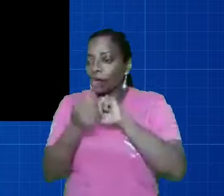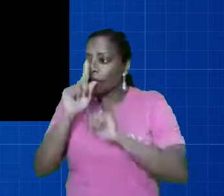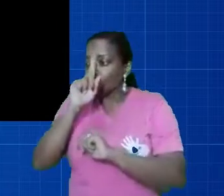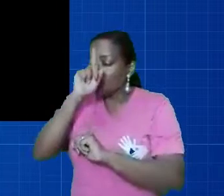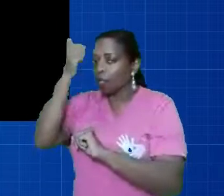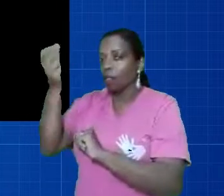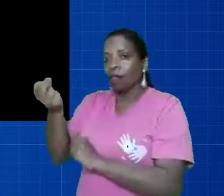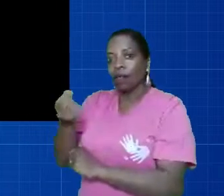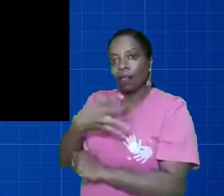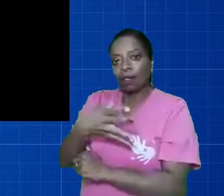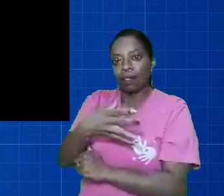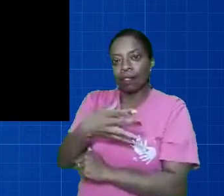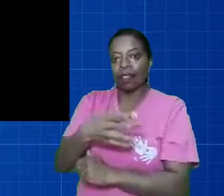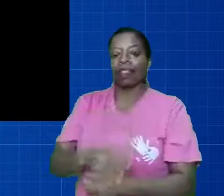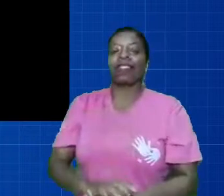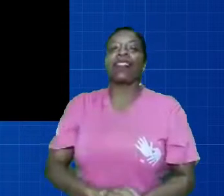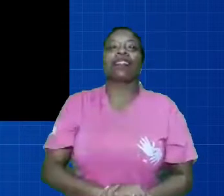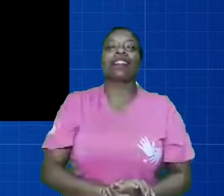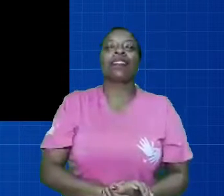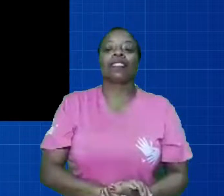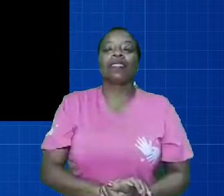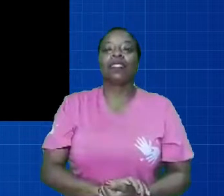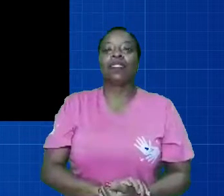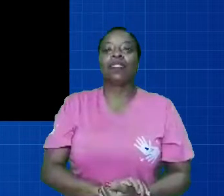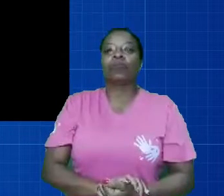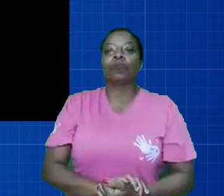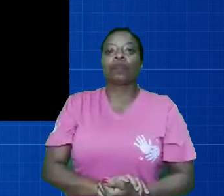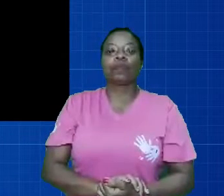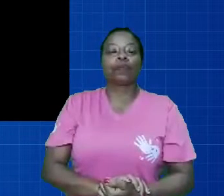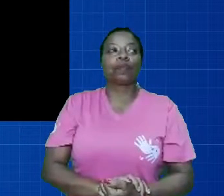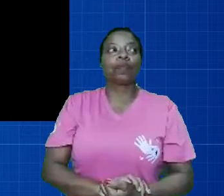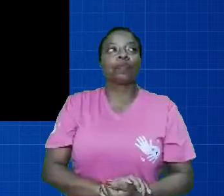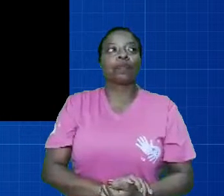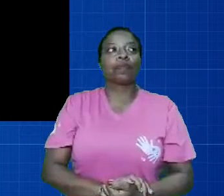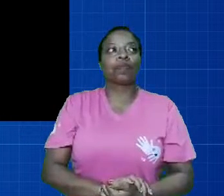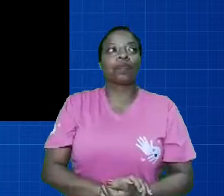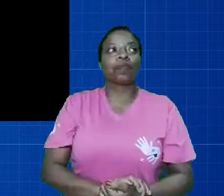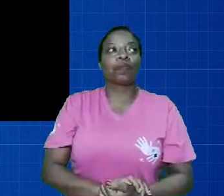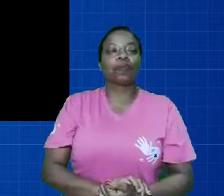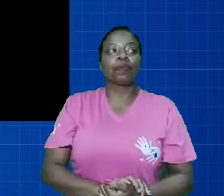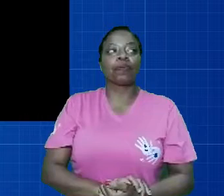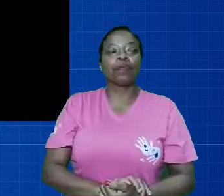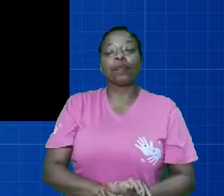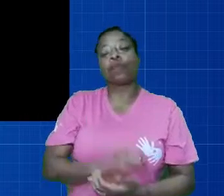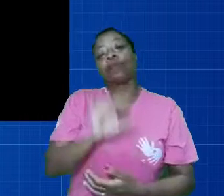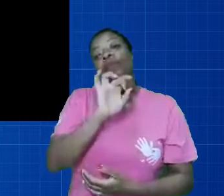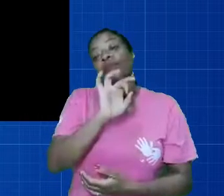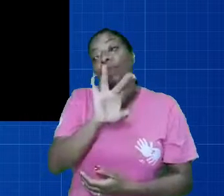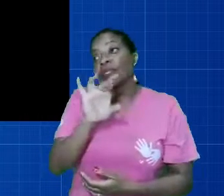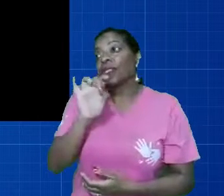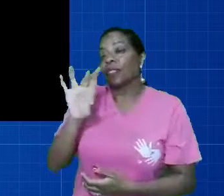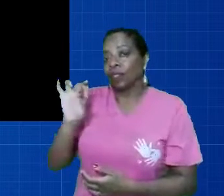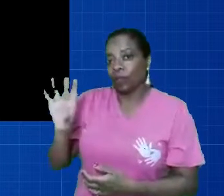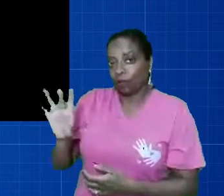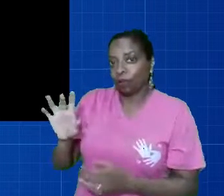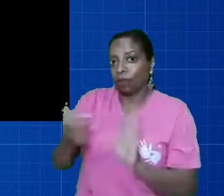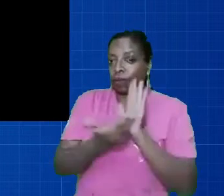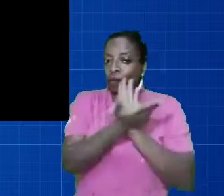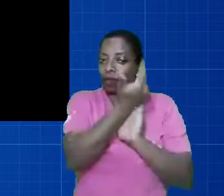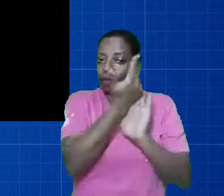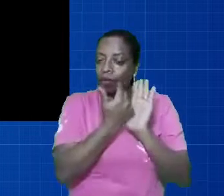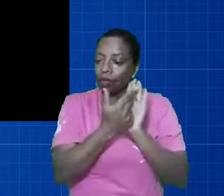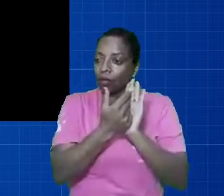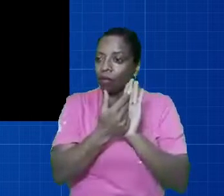recriando a partir da própria vida. E olha que interessante, né? Cada uma dessas imagens a gente